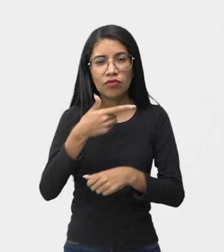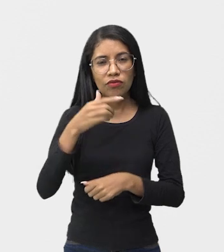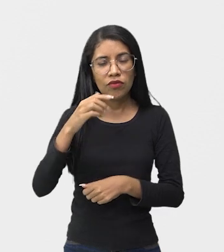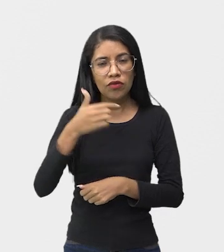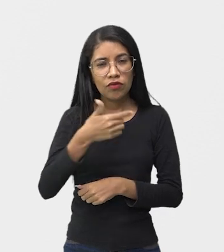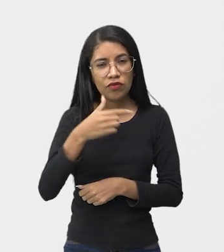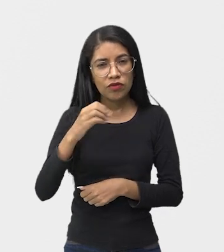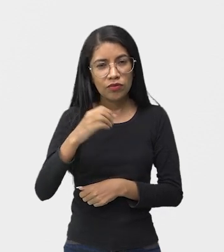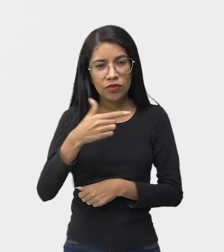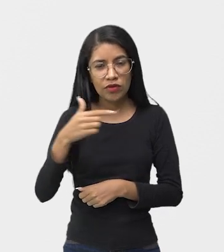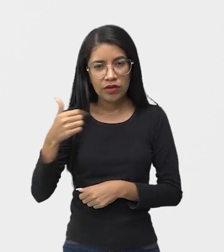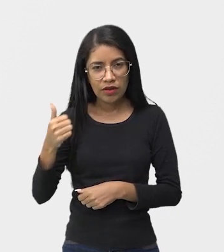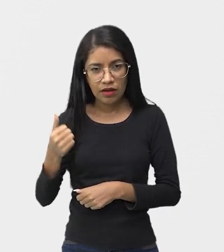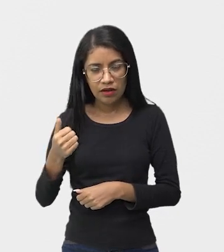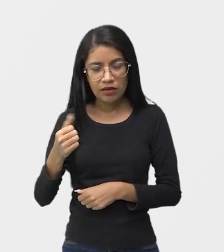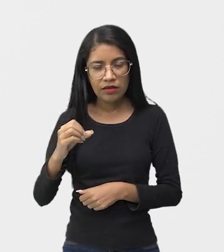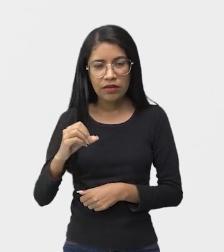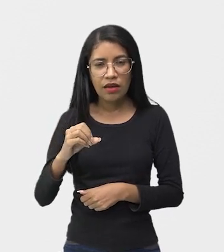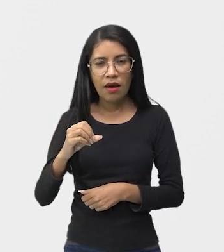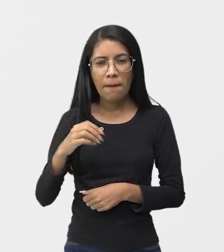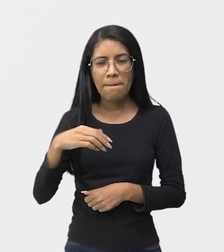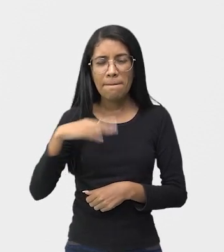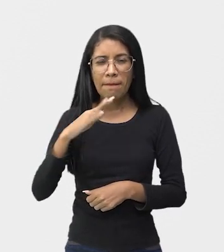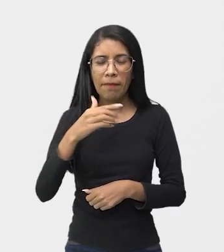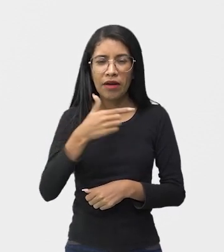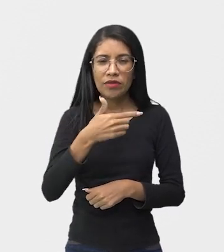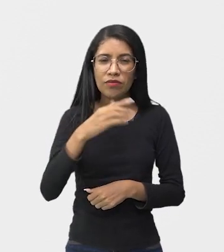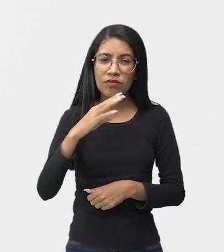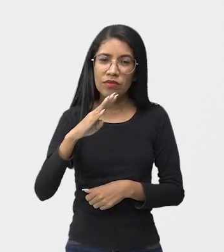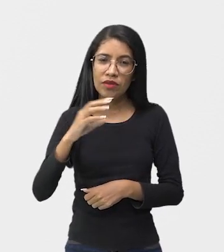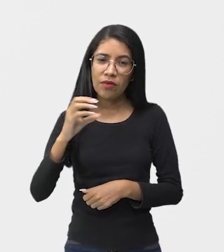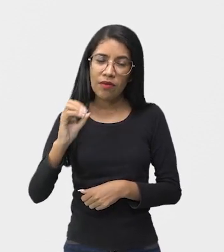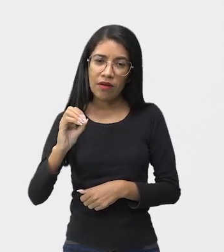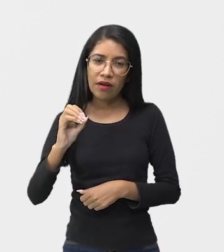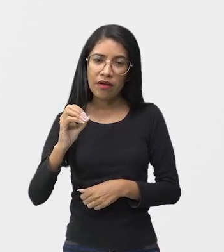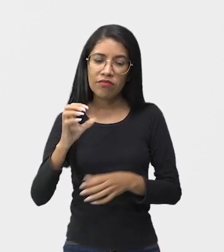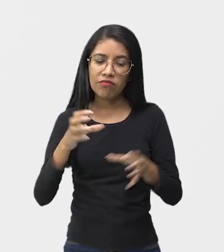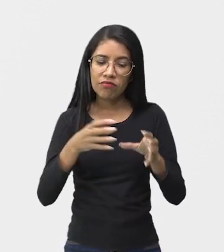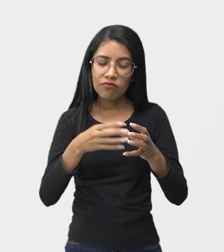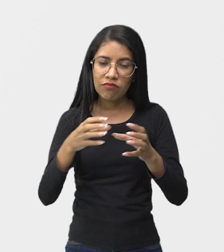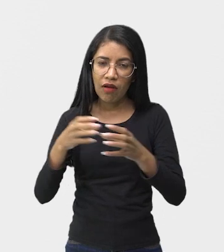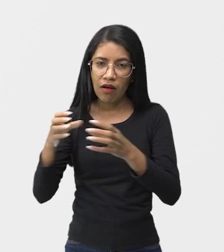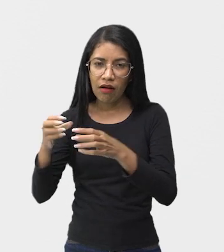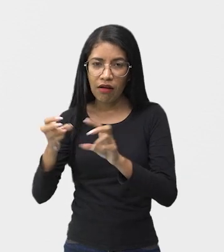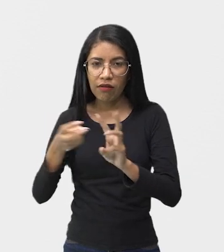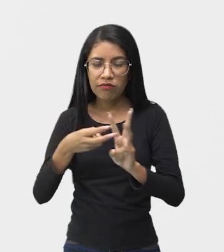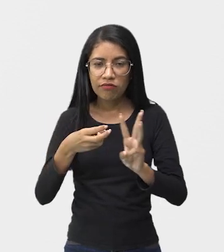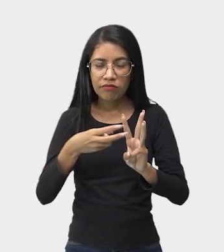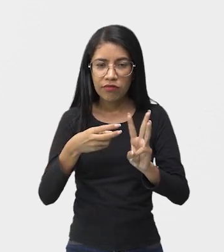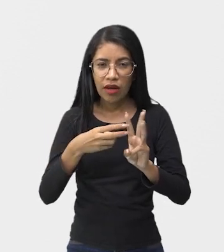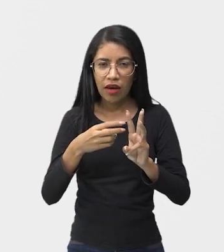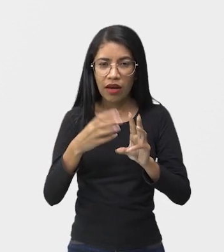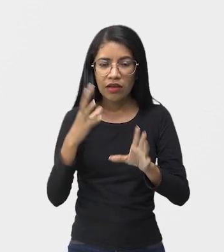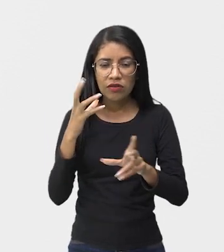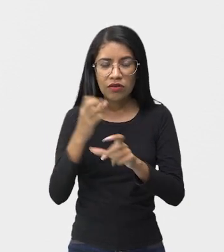2010, há mais de 240 etnias somavam, né, o quê?